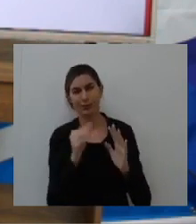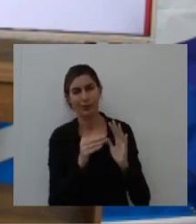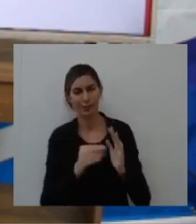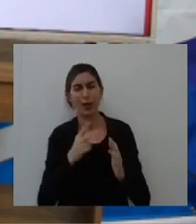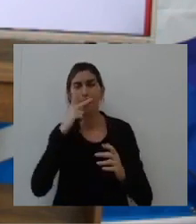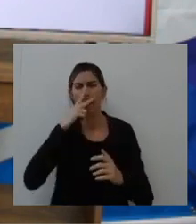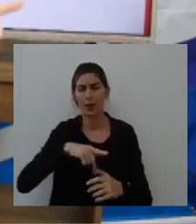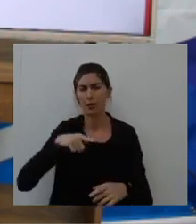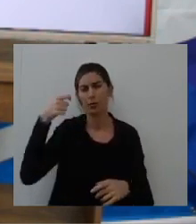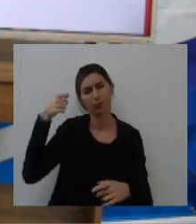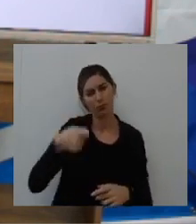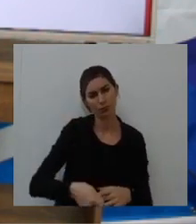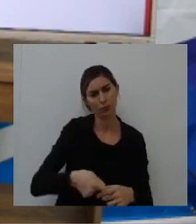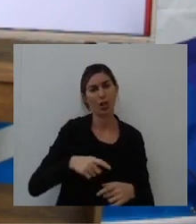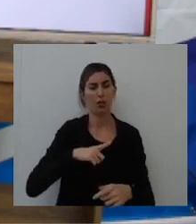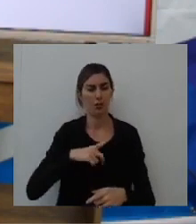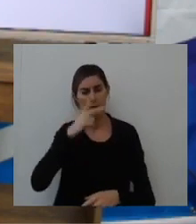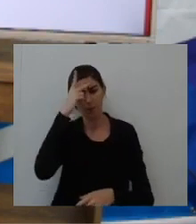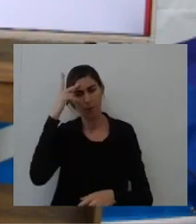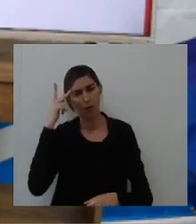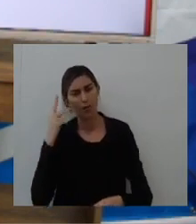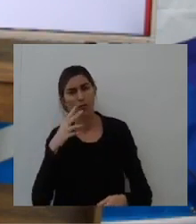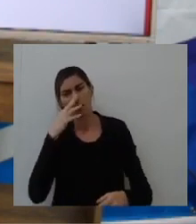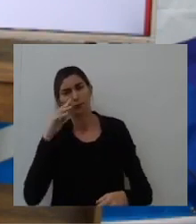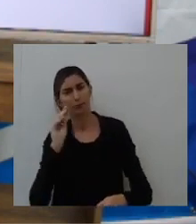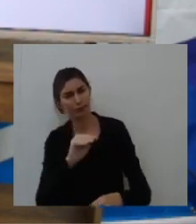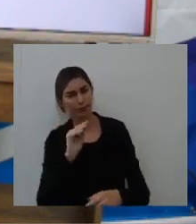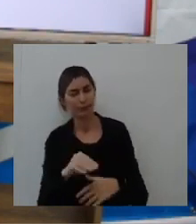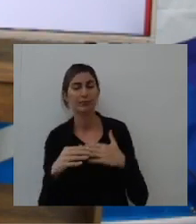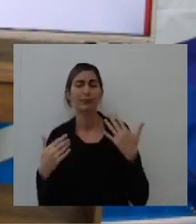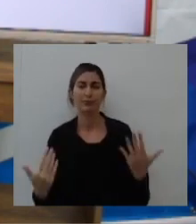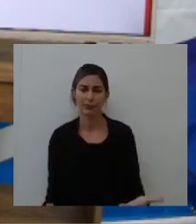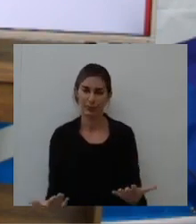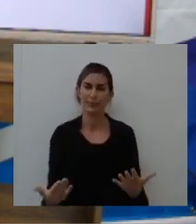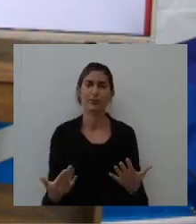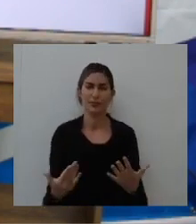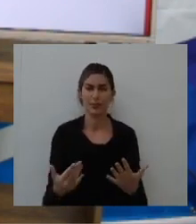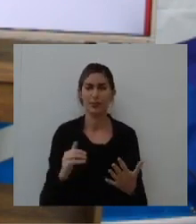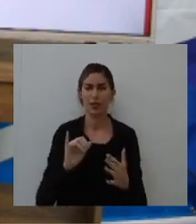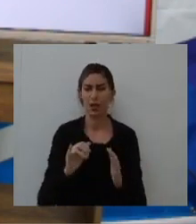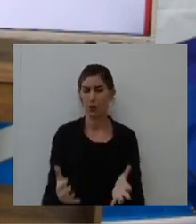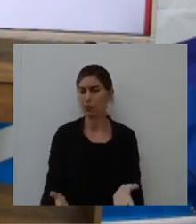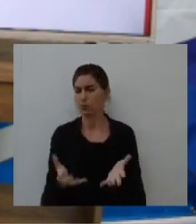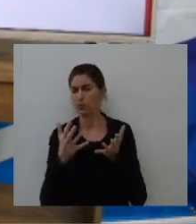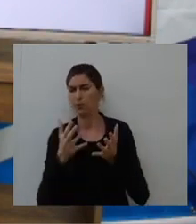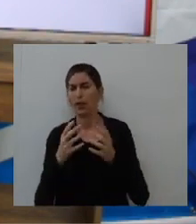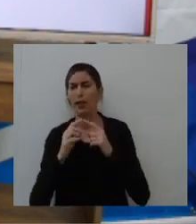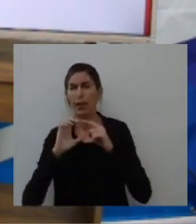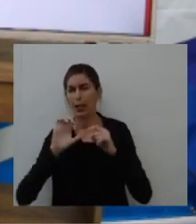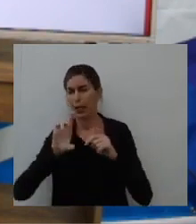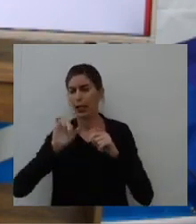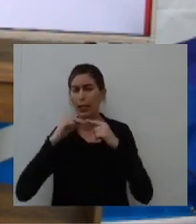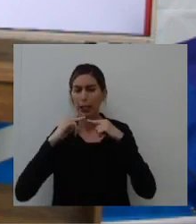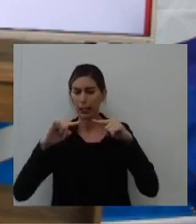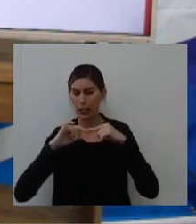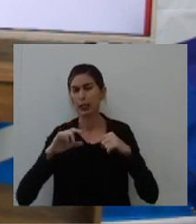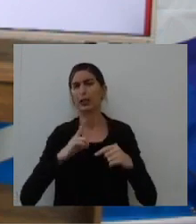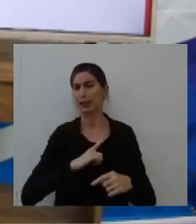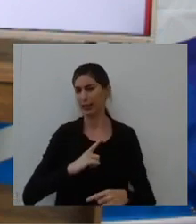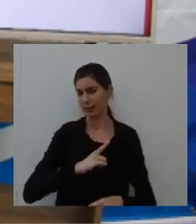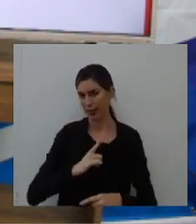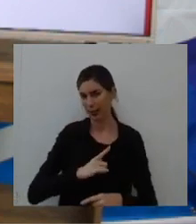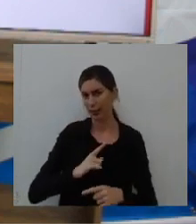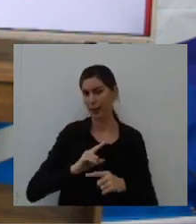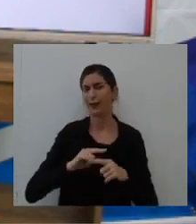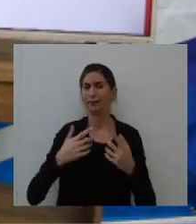o endurecimento, tivemos pessoas que furaram. Então, o implícito tá. A crítica existe. Ela está